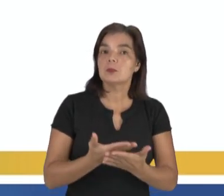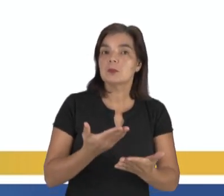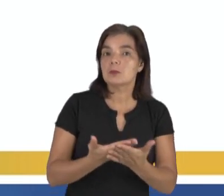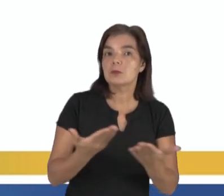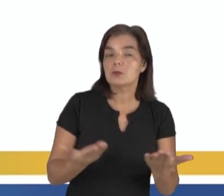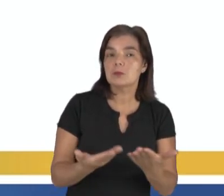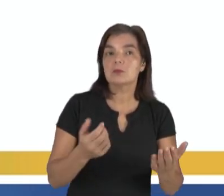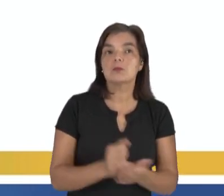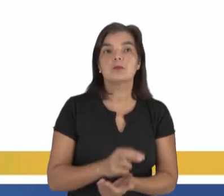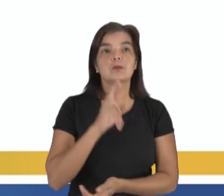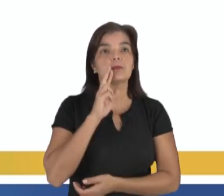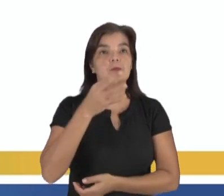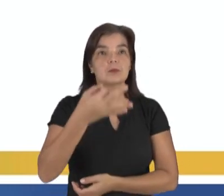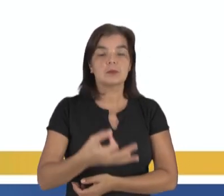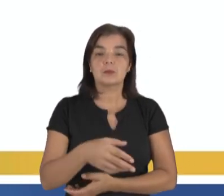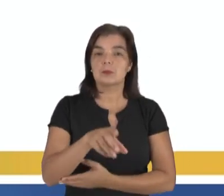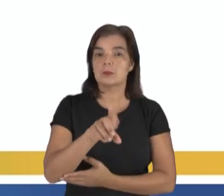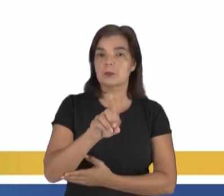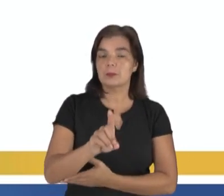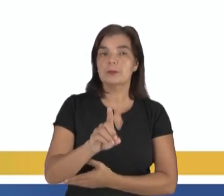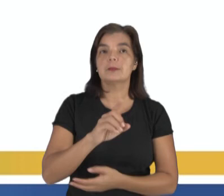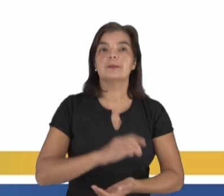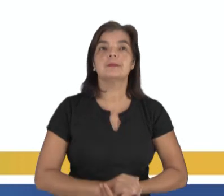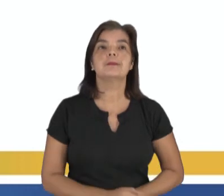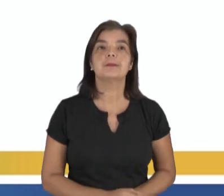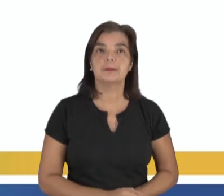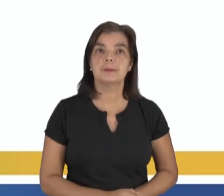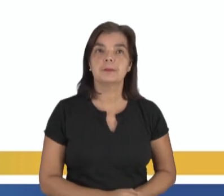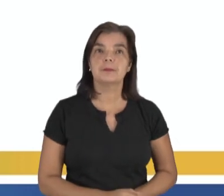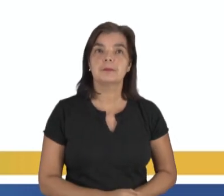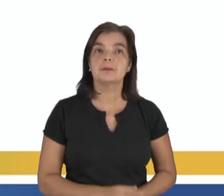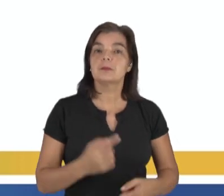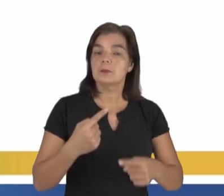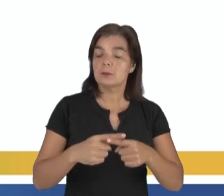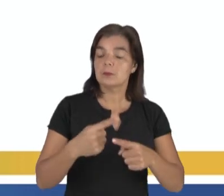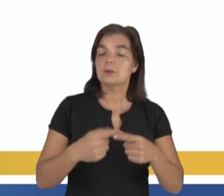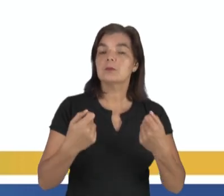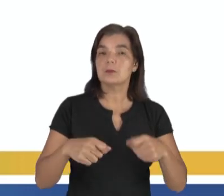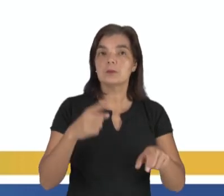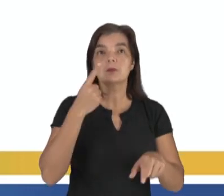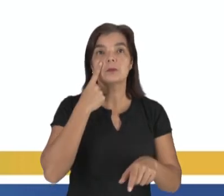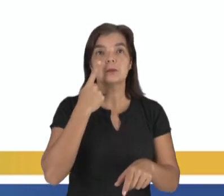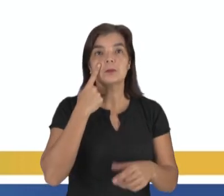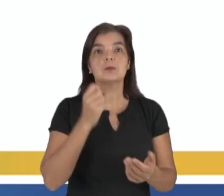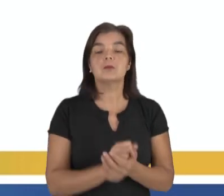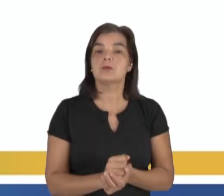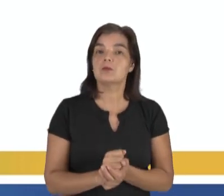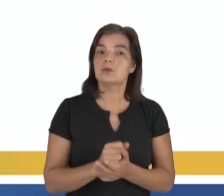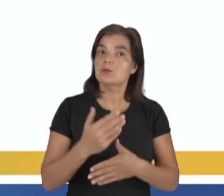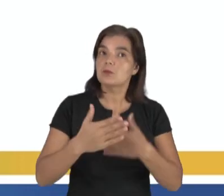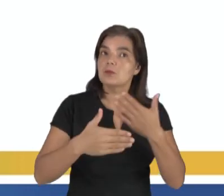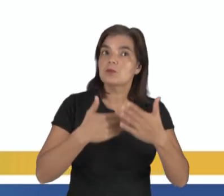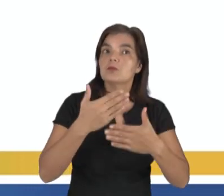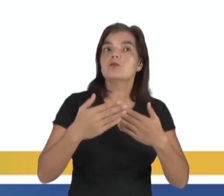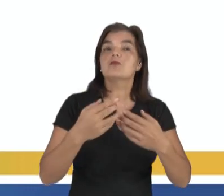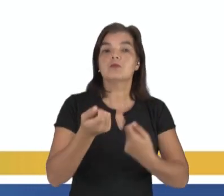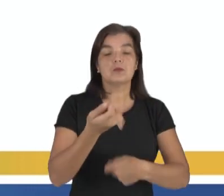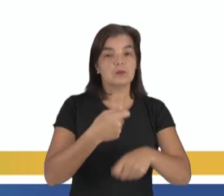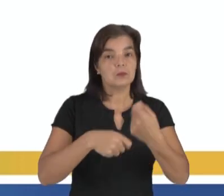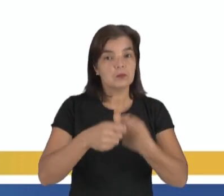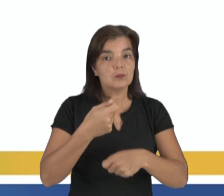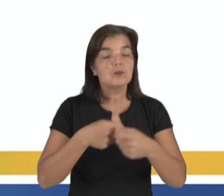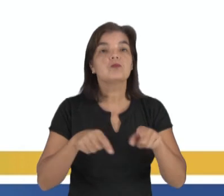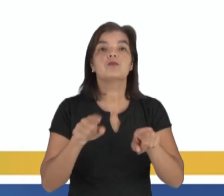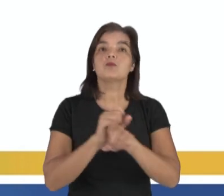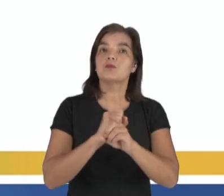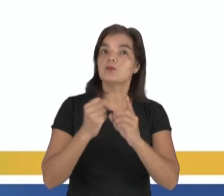estudamos, a nossa alternativa correta é a alternativa D, porque devemos buscar uma forma de progresso